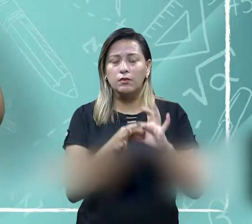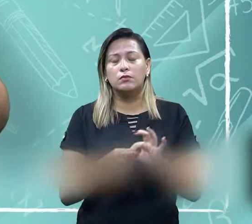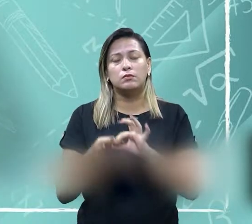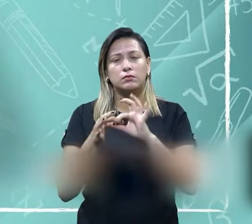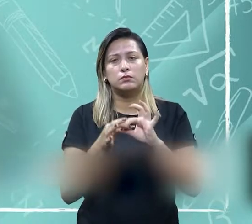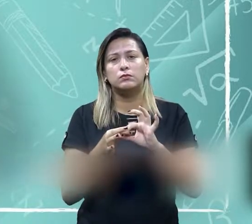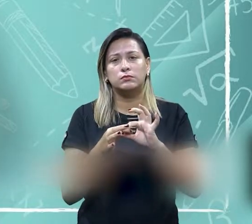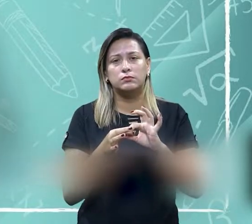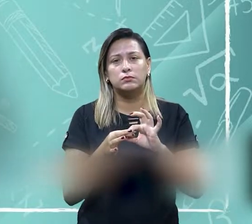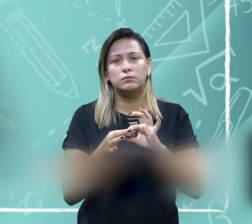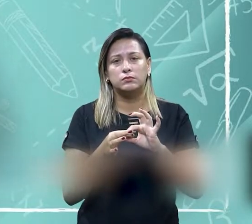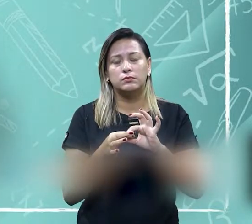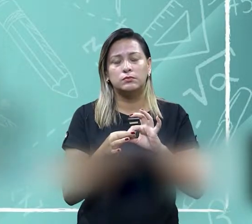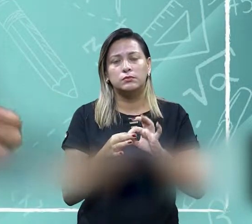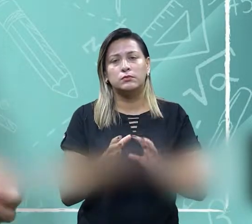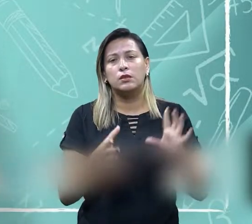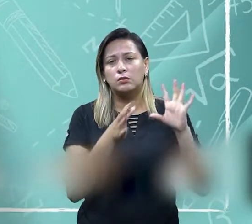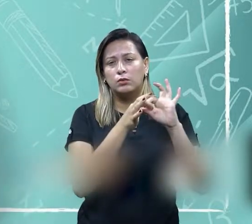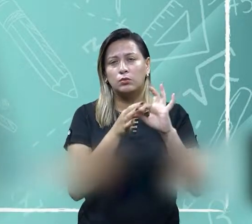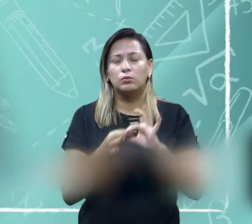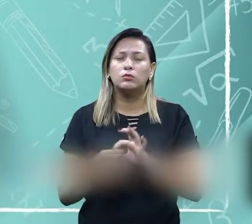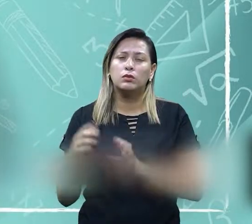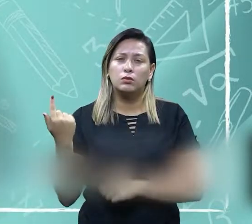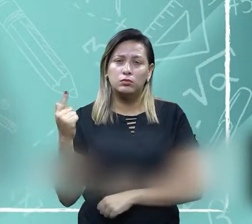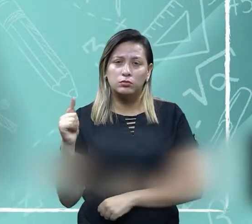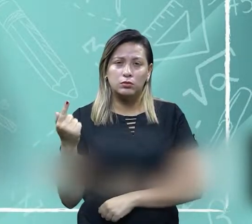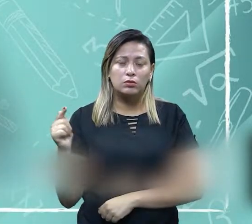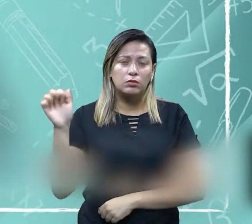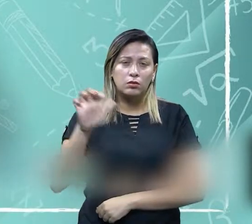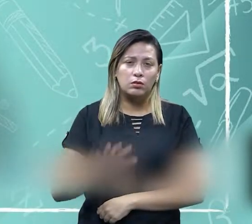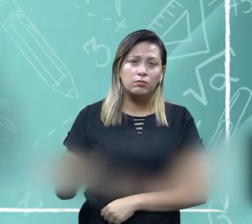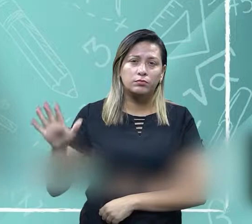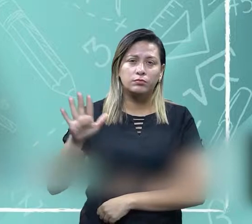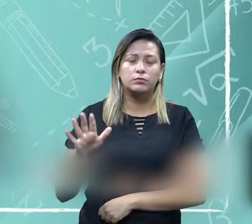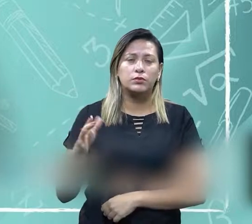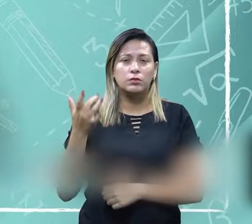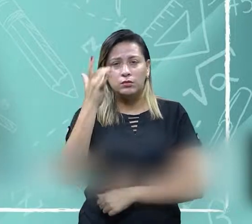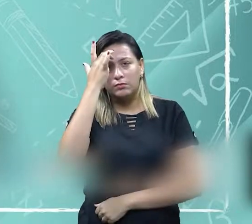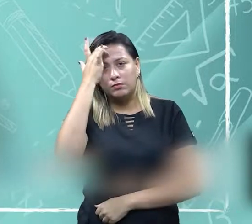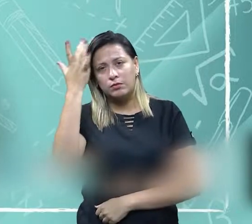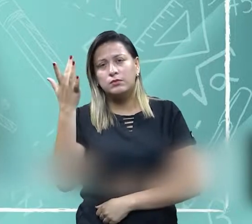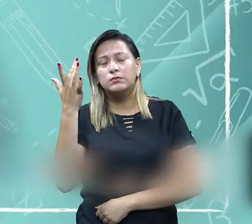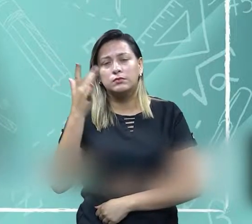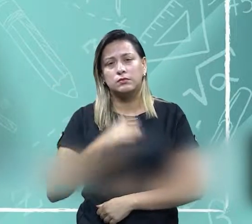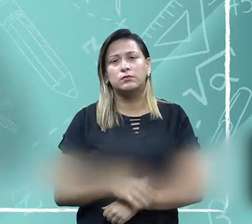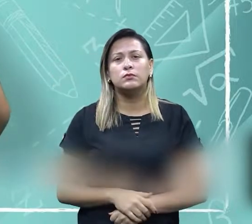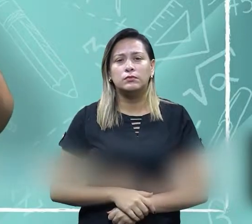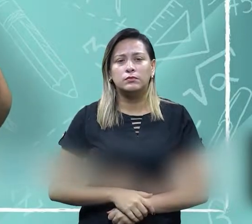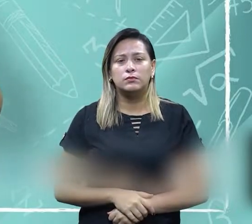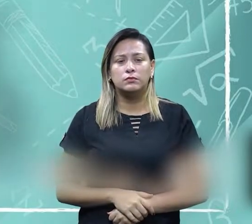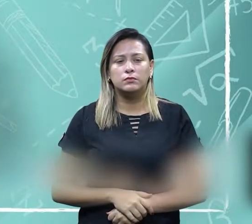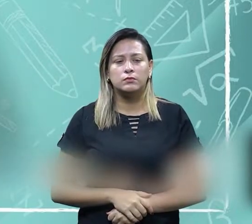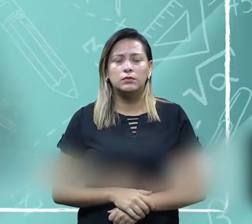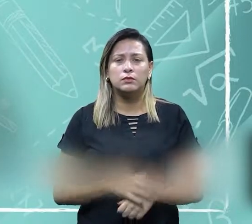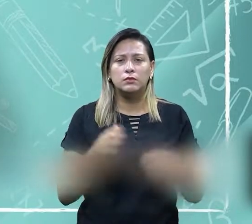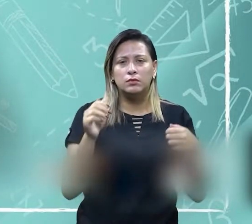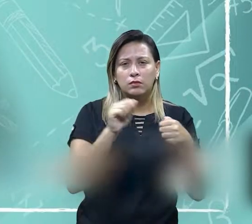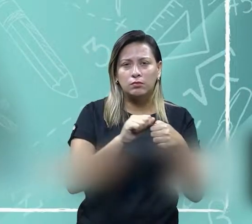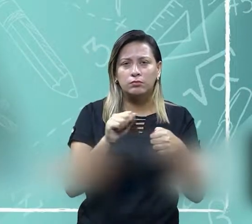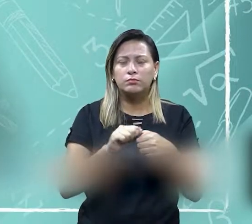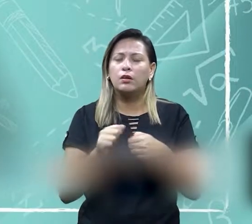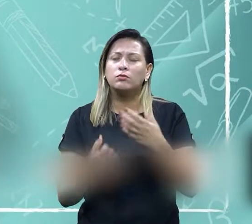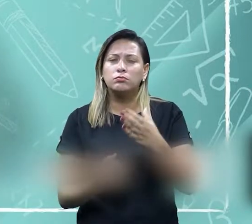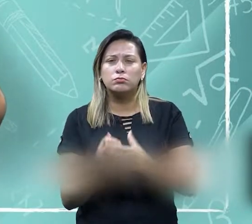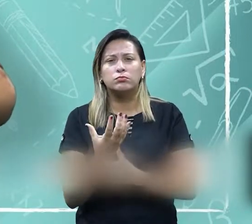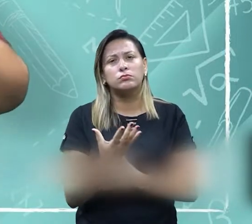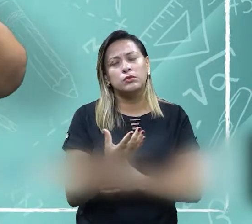geográfica, onde facilita esse trânsito para a produção. Então tem vários benefícios com relação a